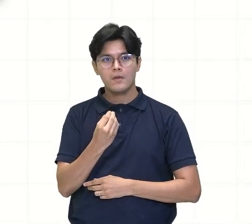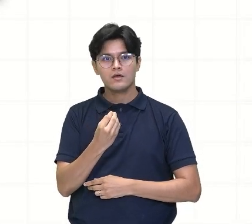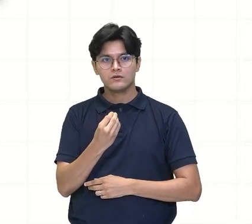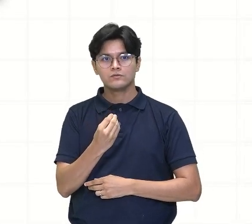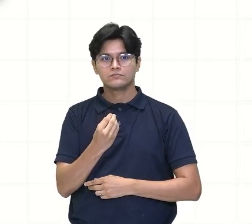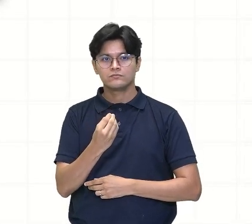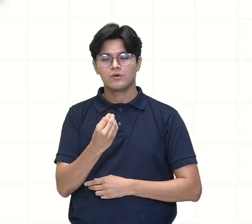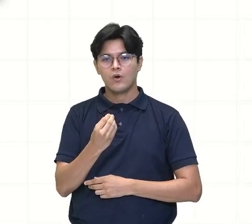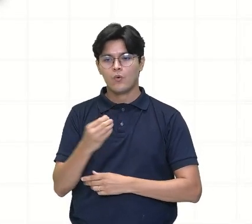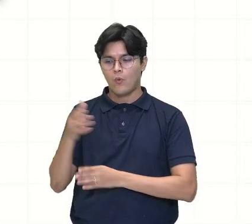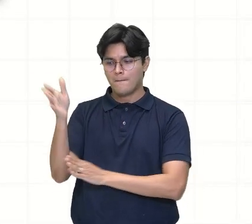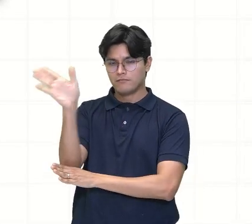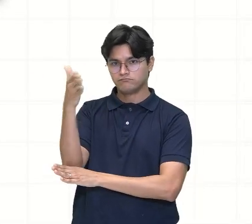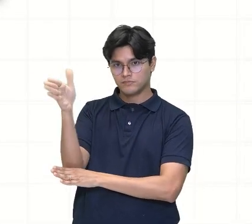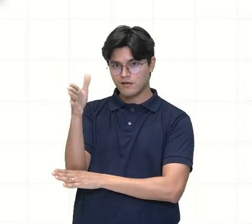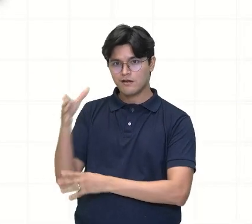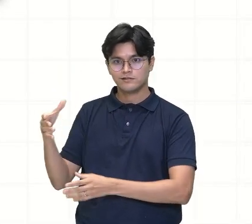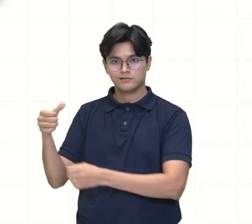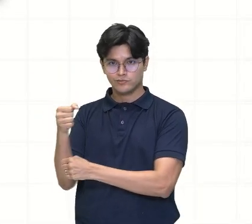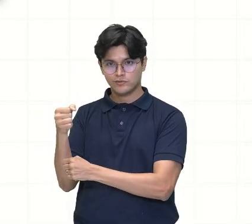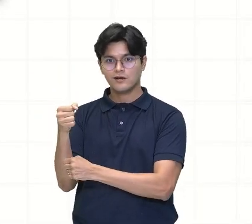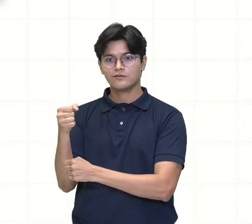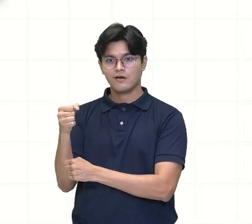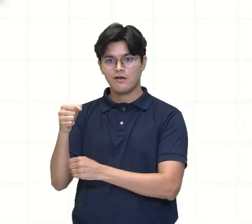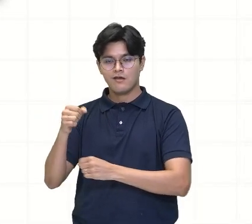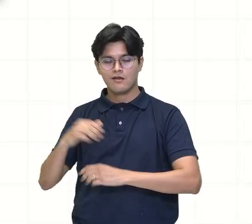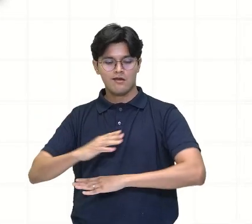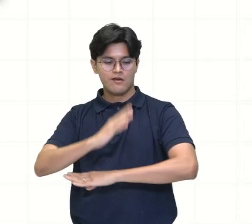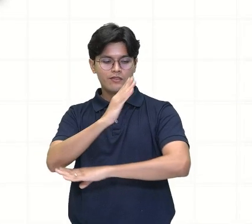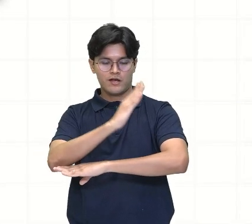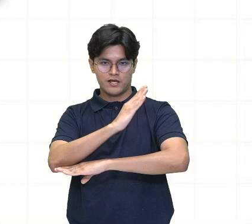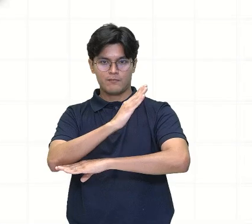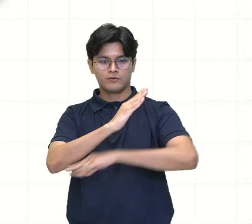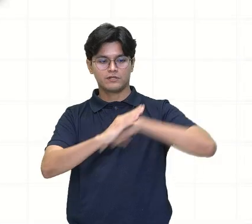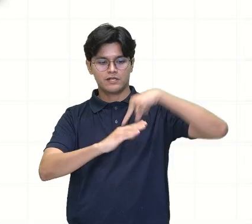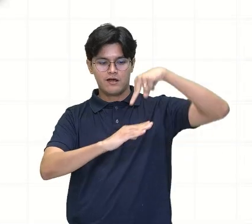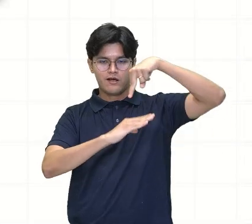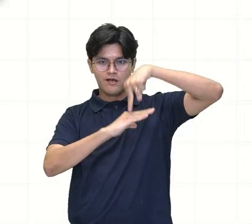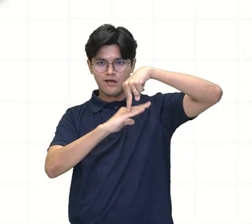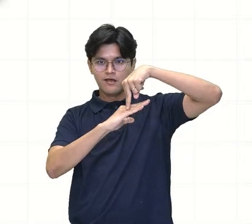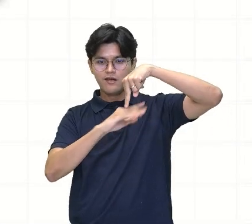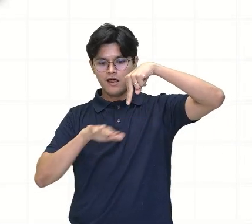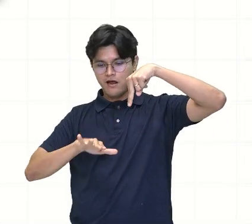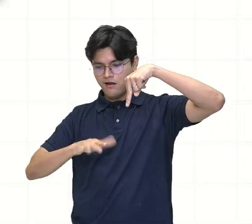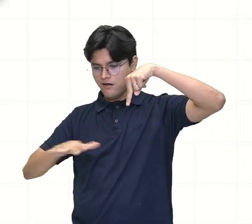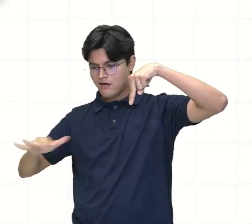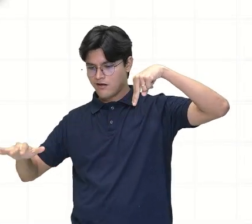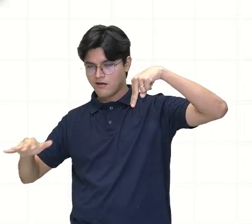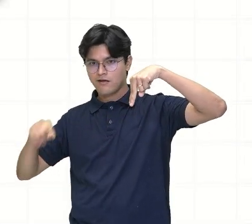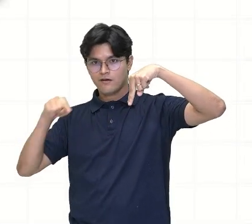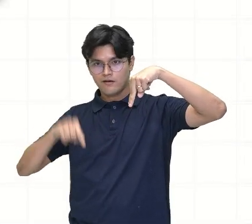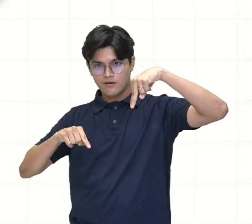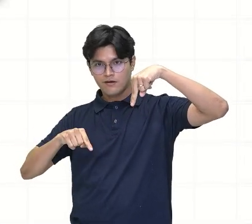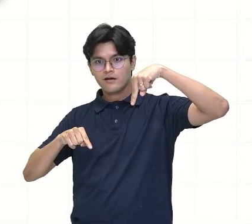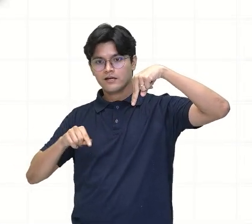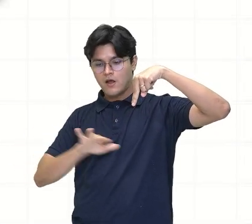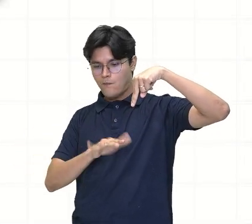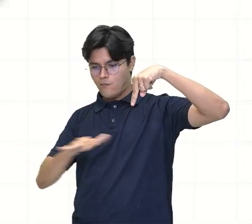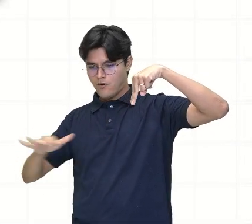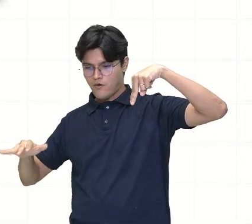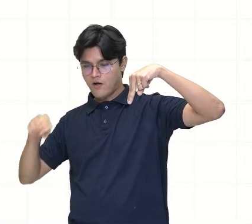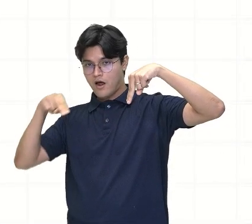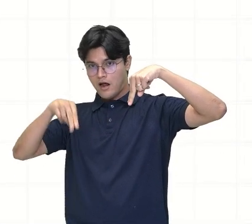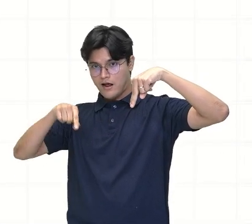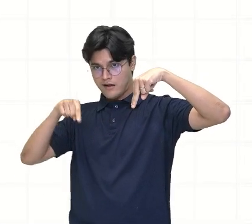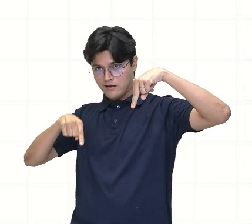está acima do nível do mar. Ele subiu numa montanha e subiu alguns metros